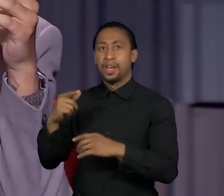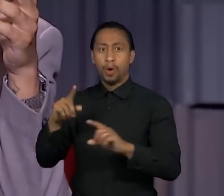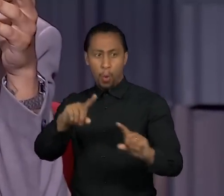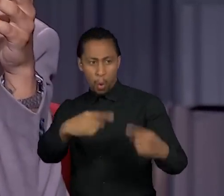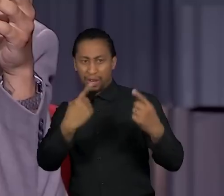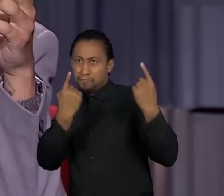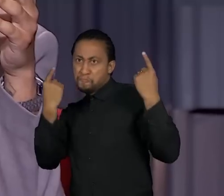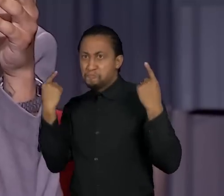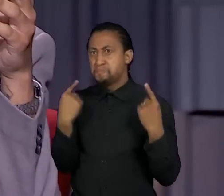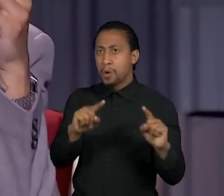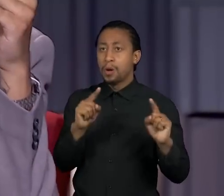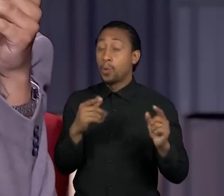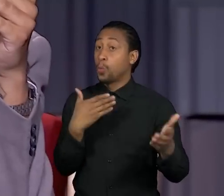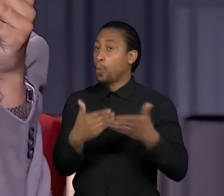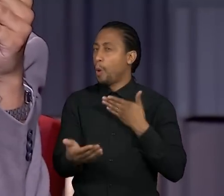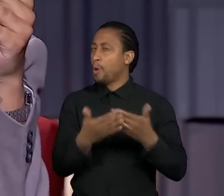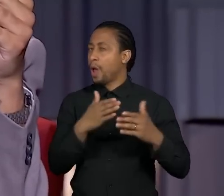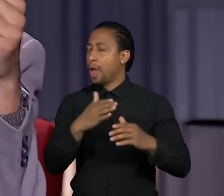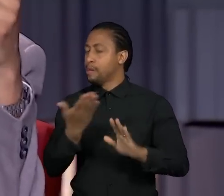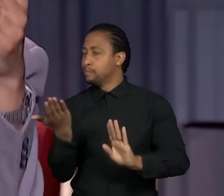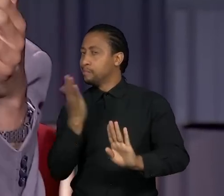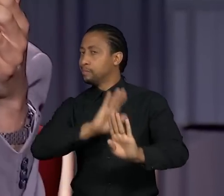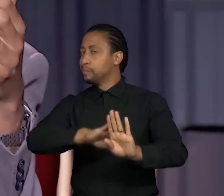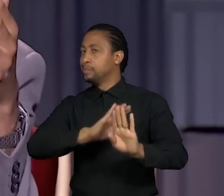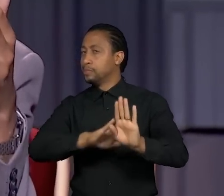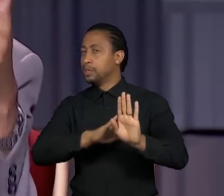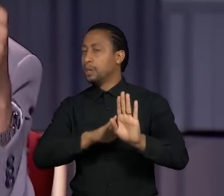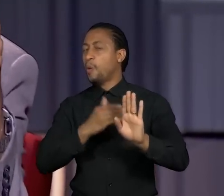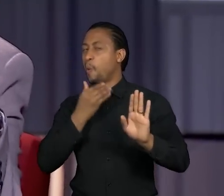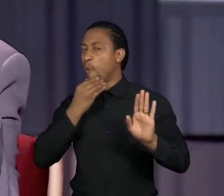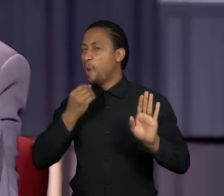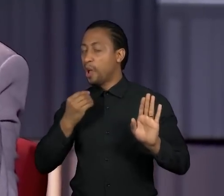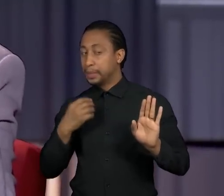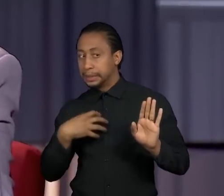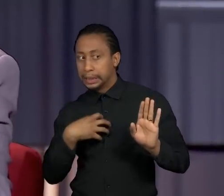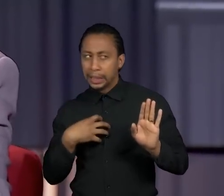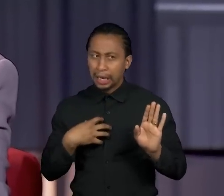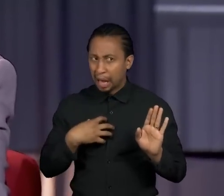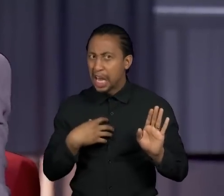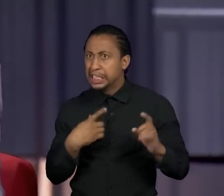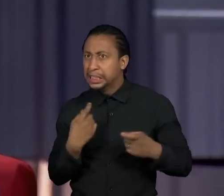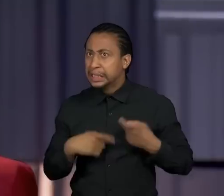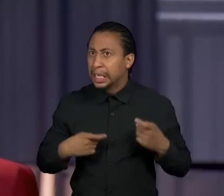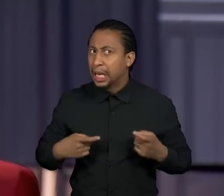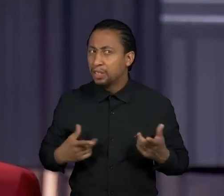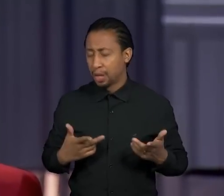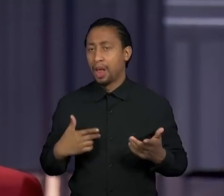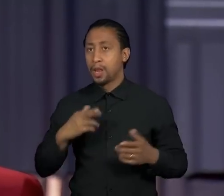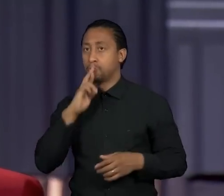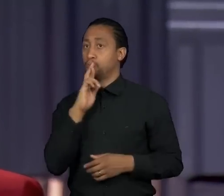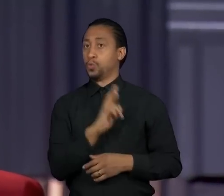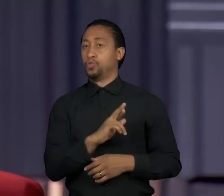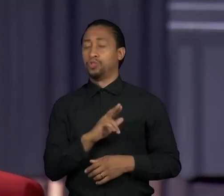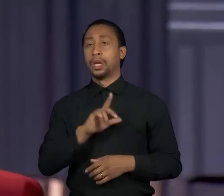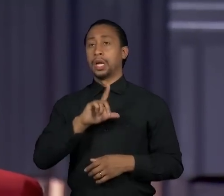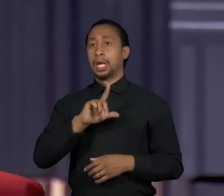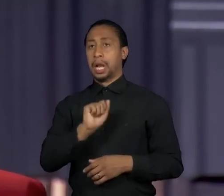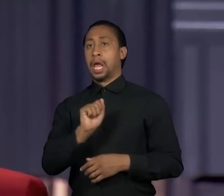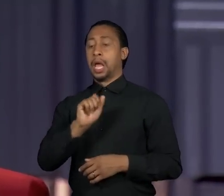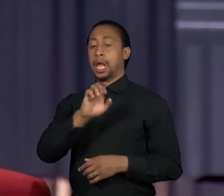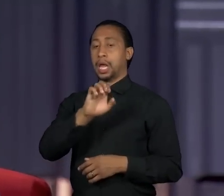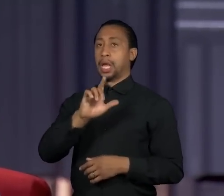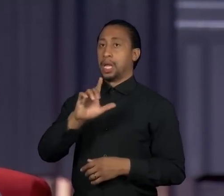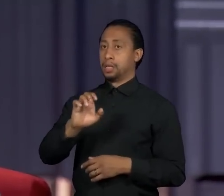a qualquer atitude que o homem hétero encare como algo sexual, de conotação sexual, algo de